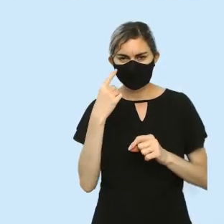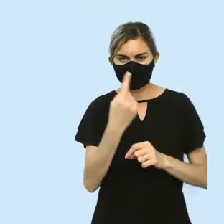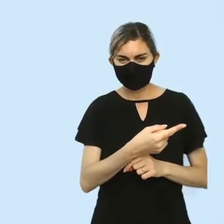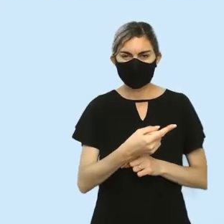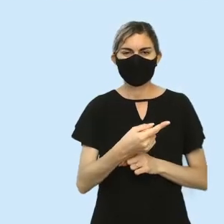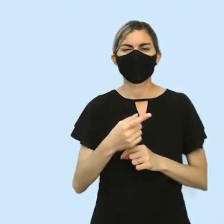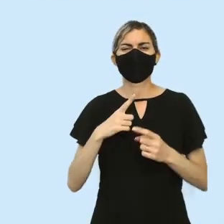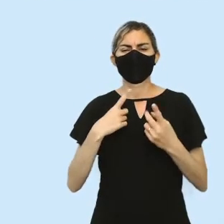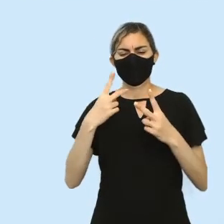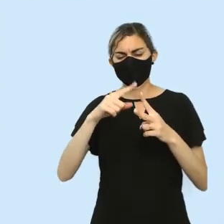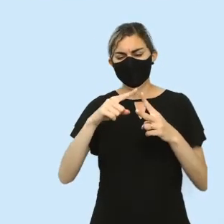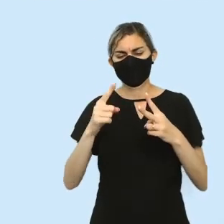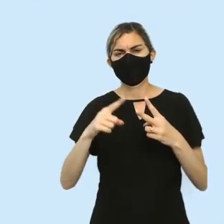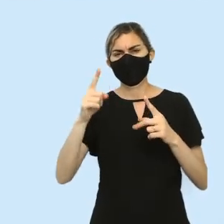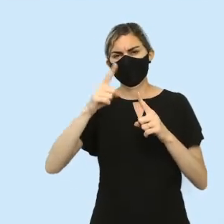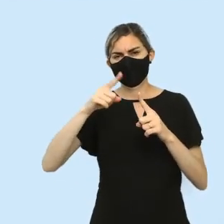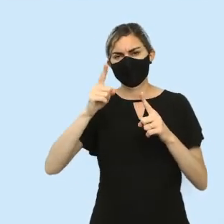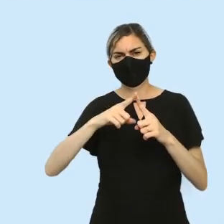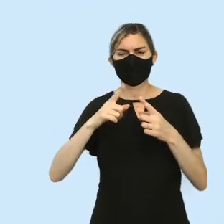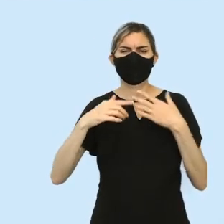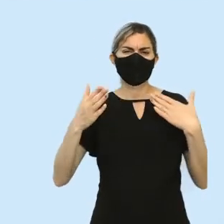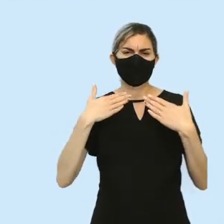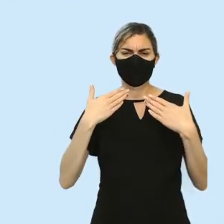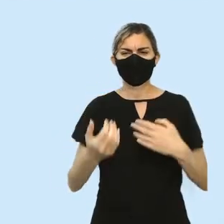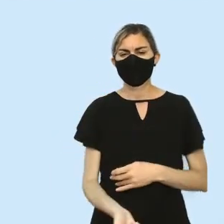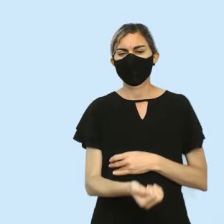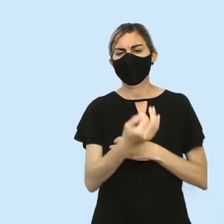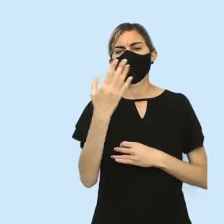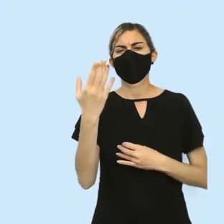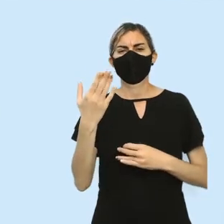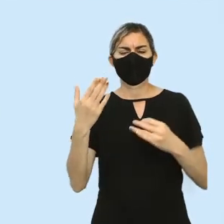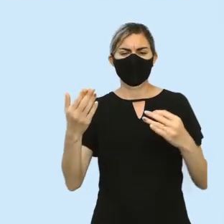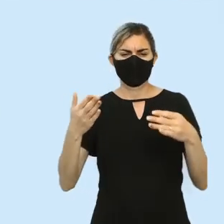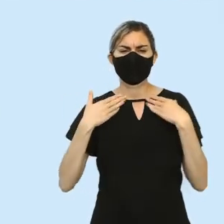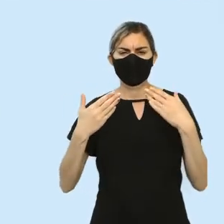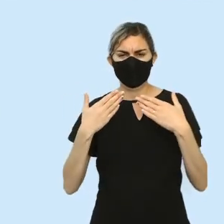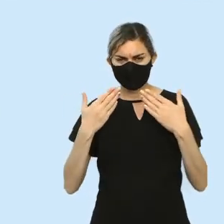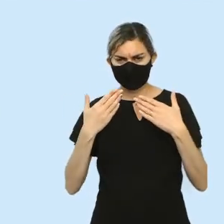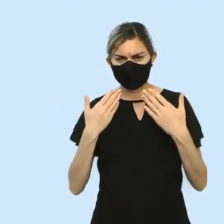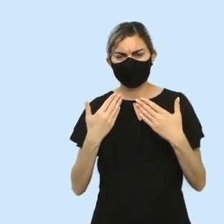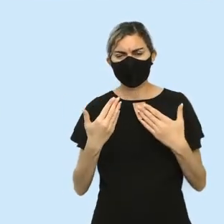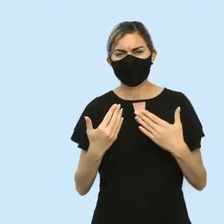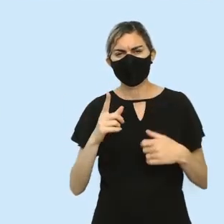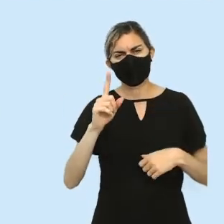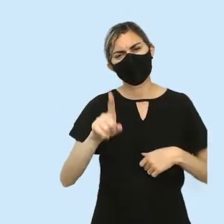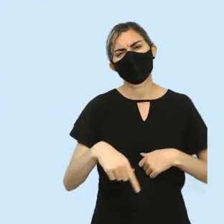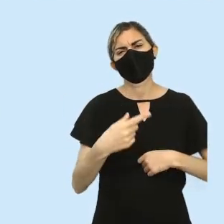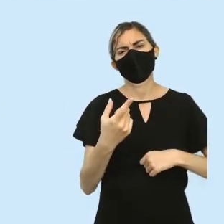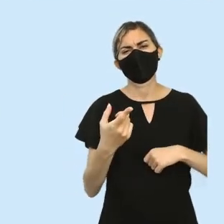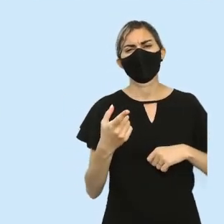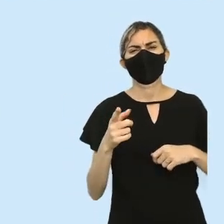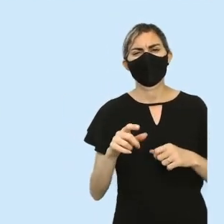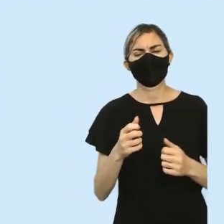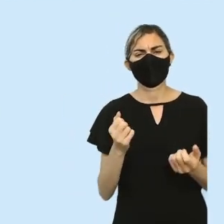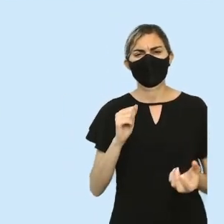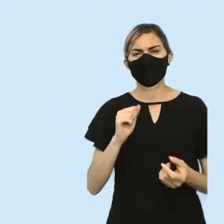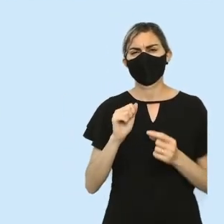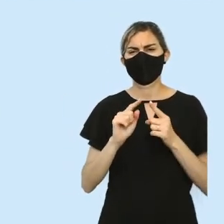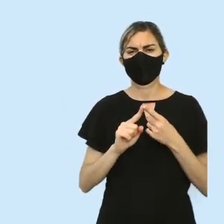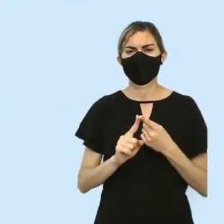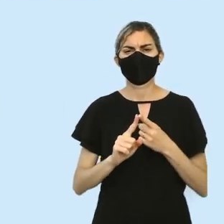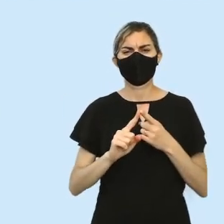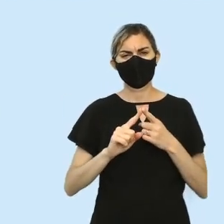são 2 tipos de calor. A quantidade de calor, ela é, gente, a